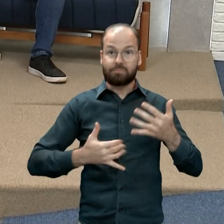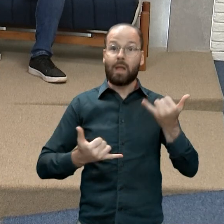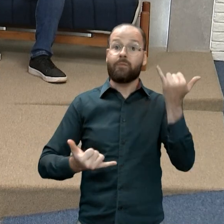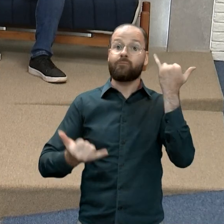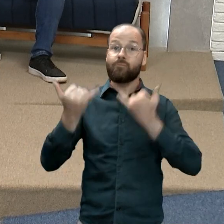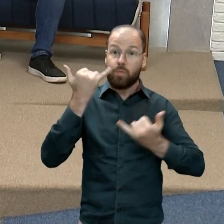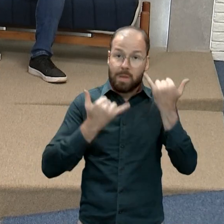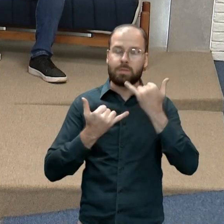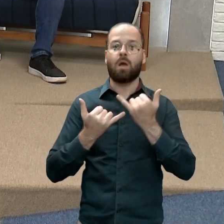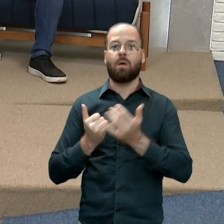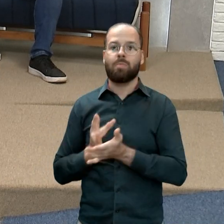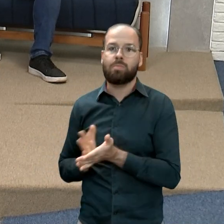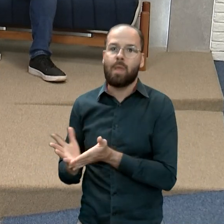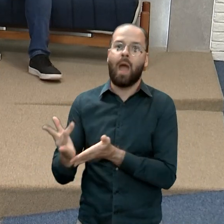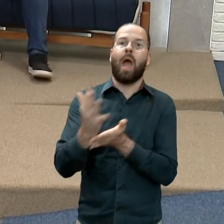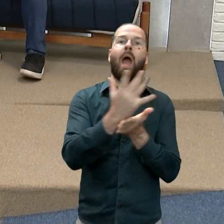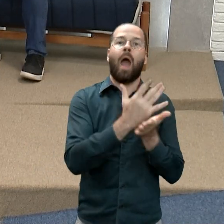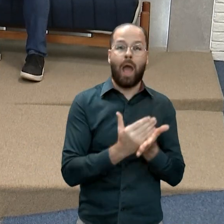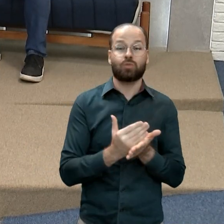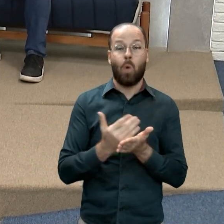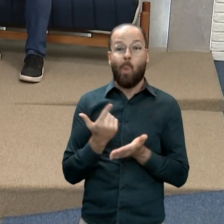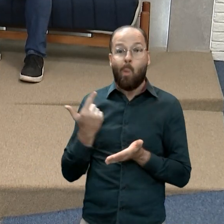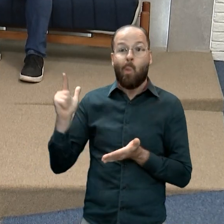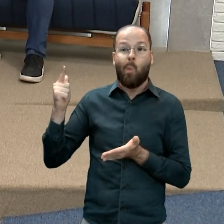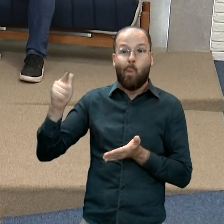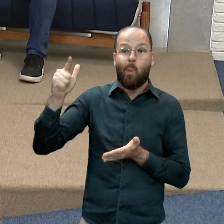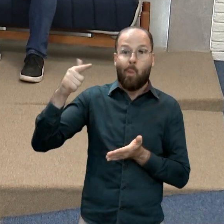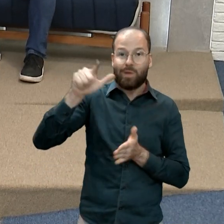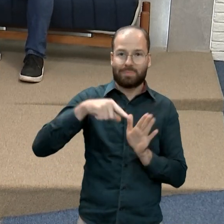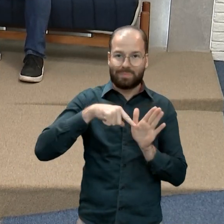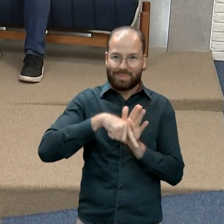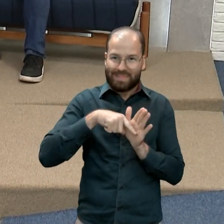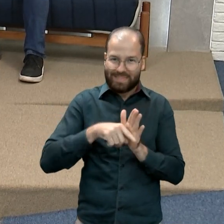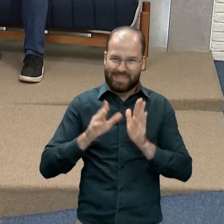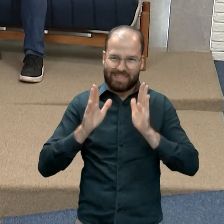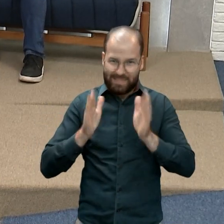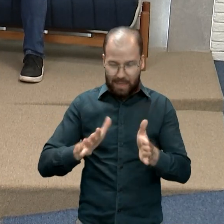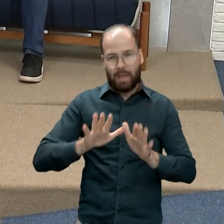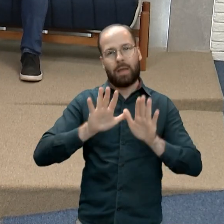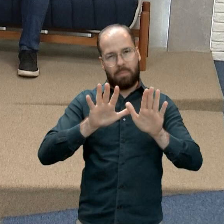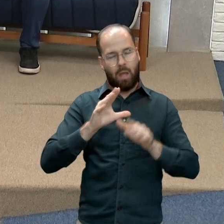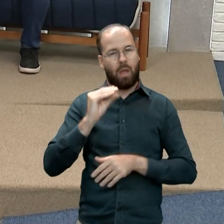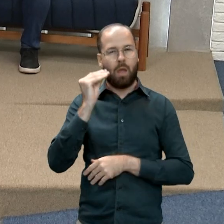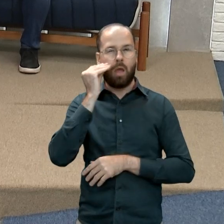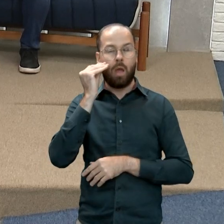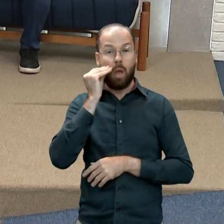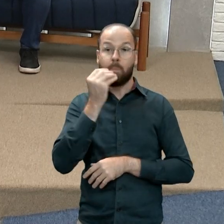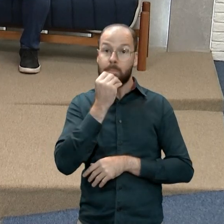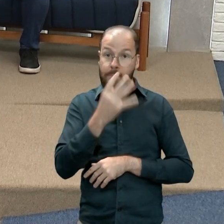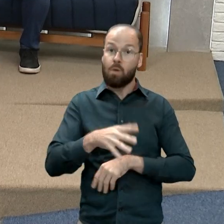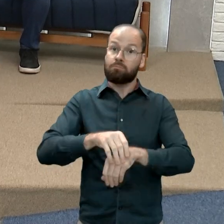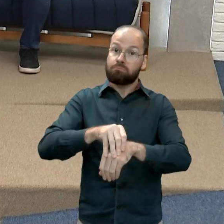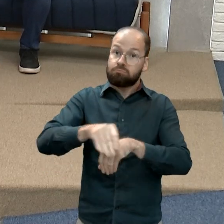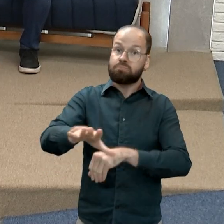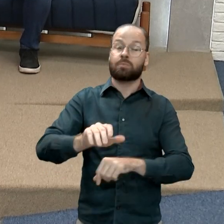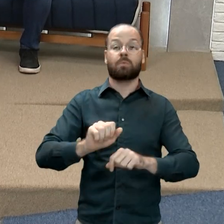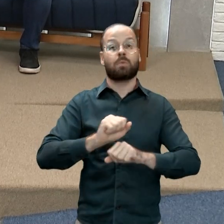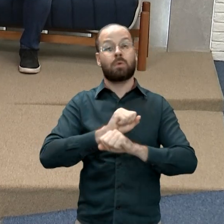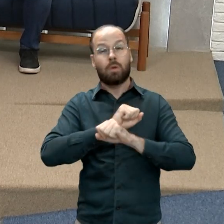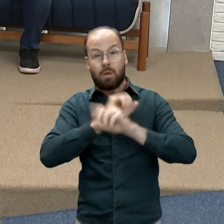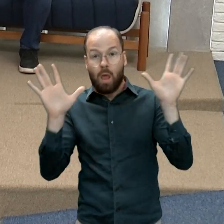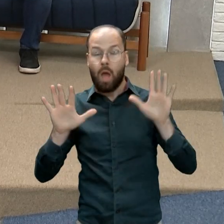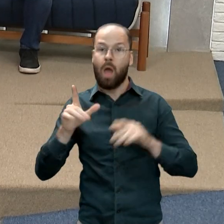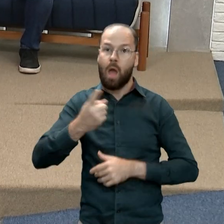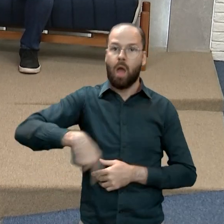outras pesquisas, é muito importante que a gente deixe claro para o público, né, que toda inteligência artificial